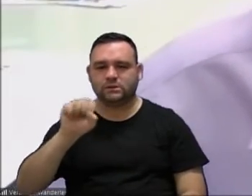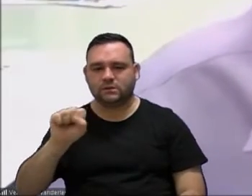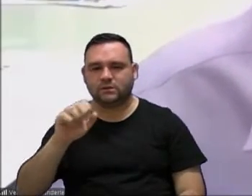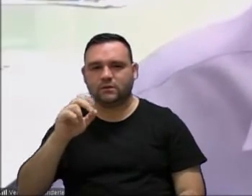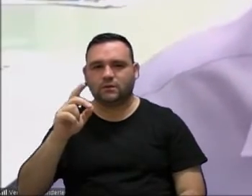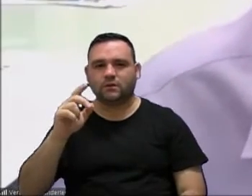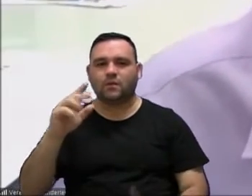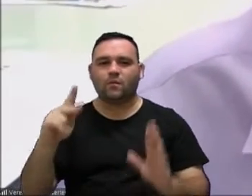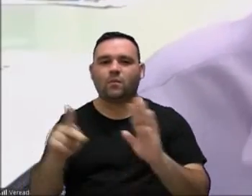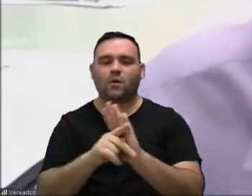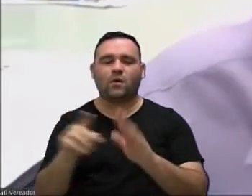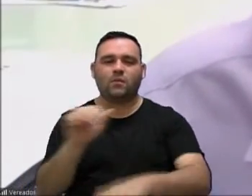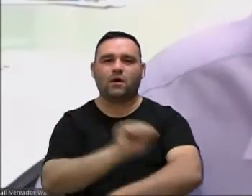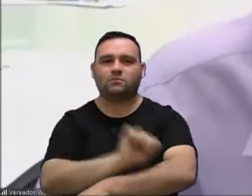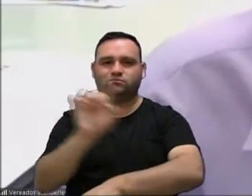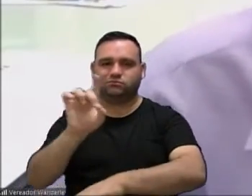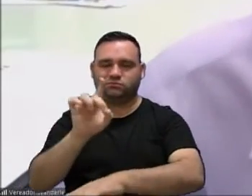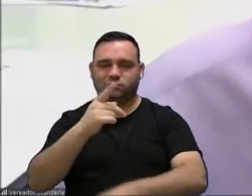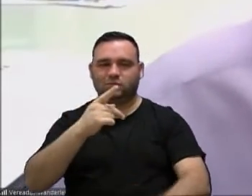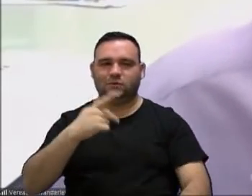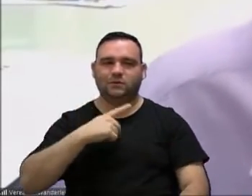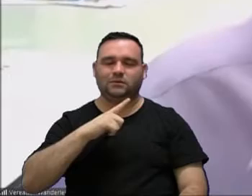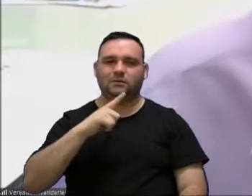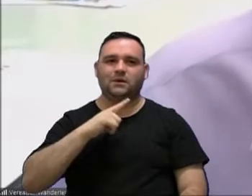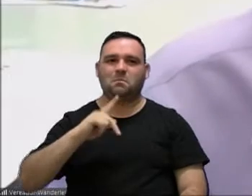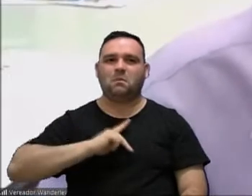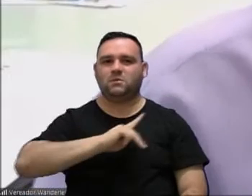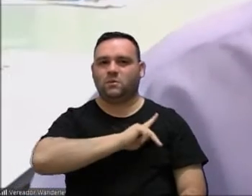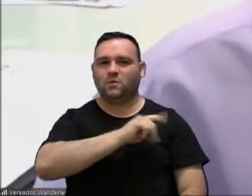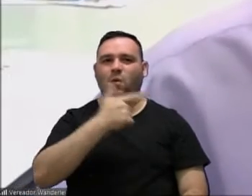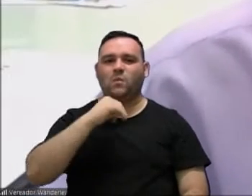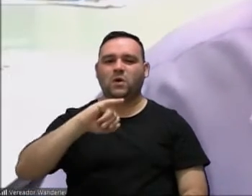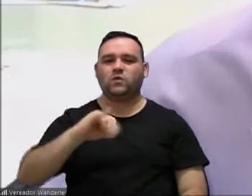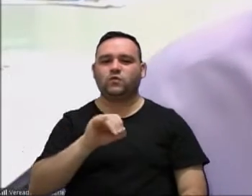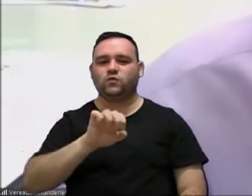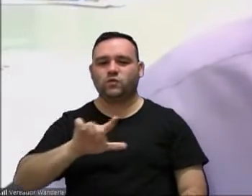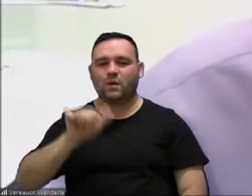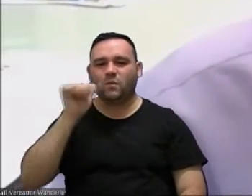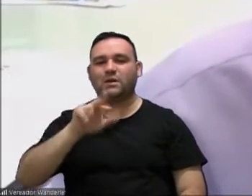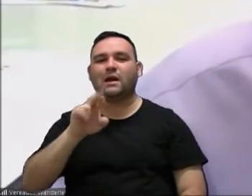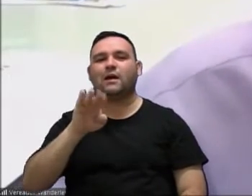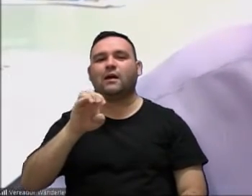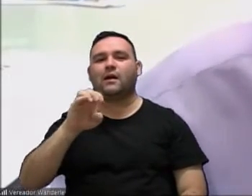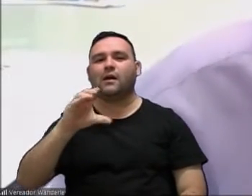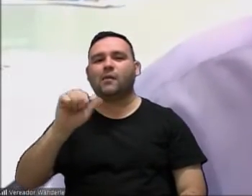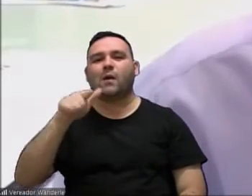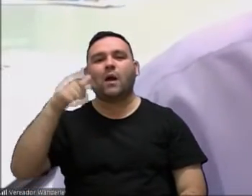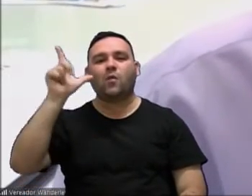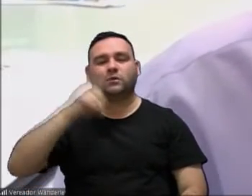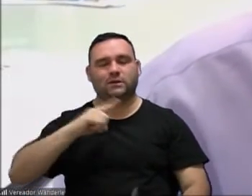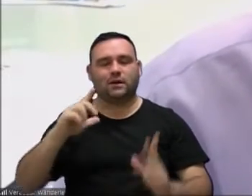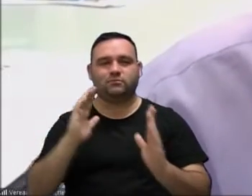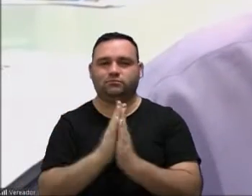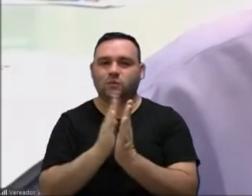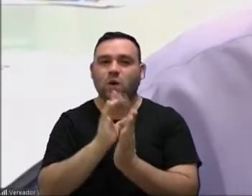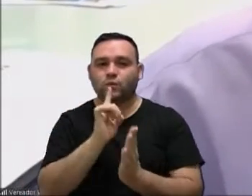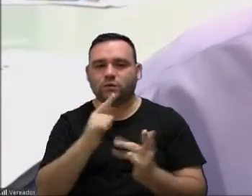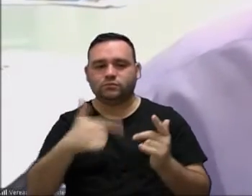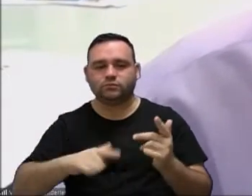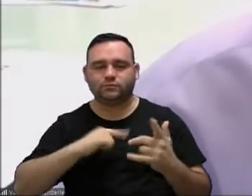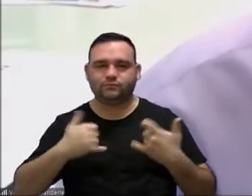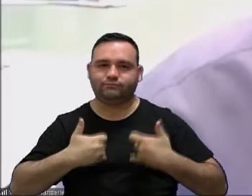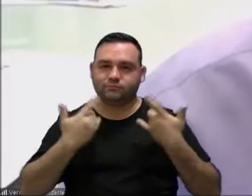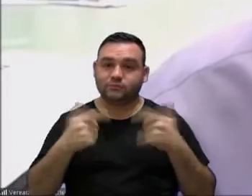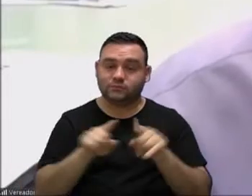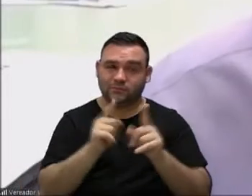pastor da Igreja Assembleia de Deus, Joel de Pontes, onde a Rebeca fez aniversário ontem, e eu queria